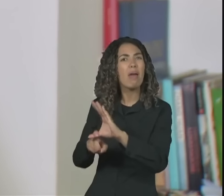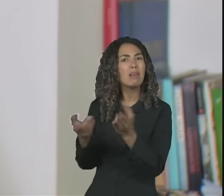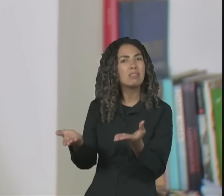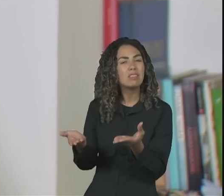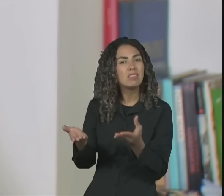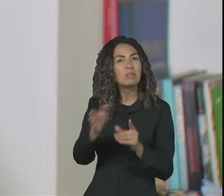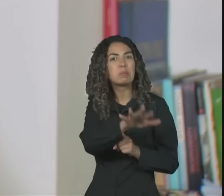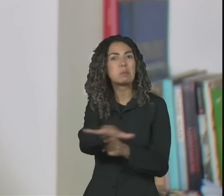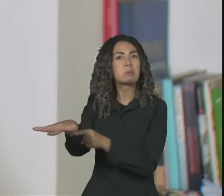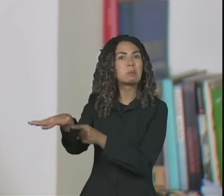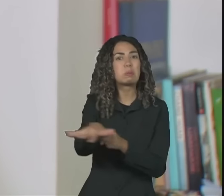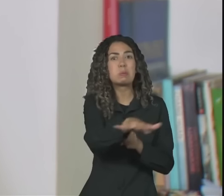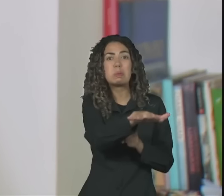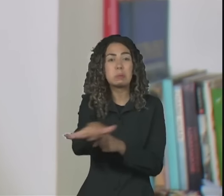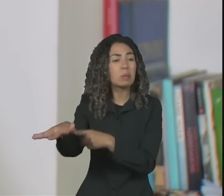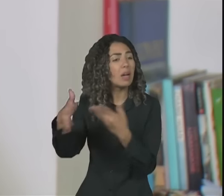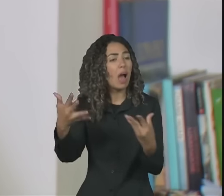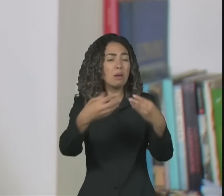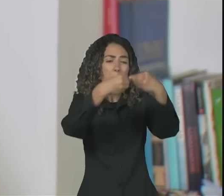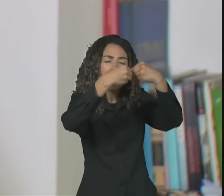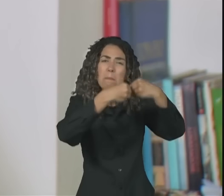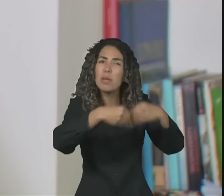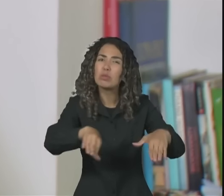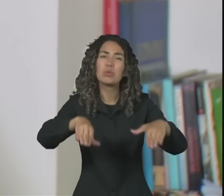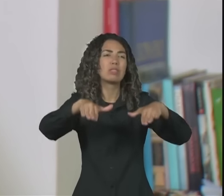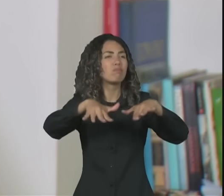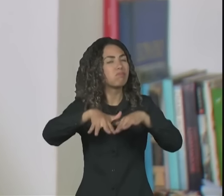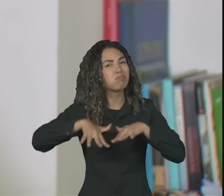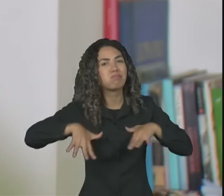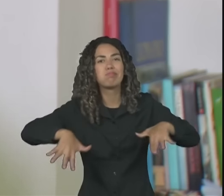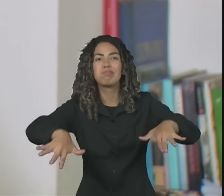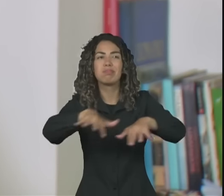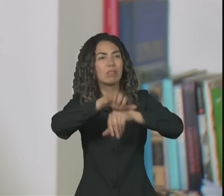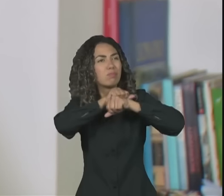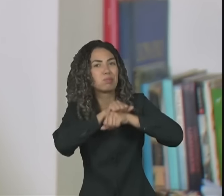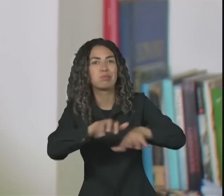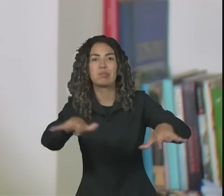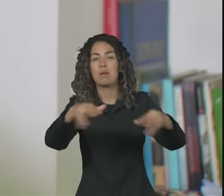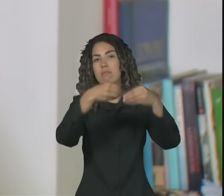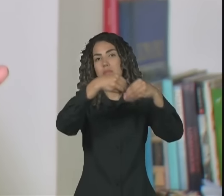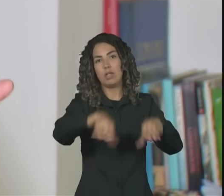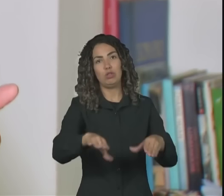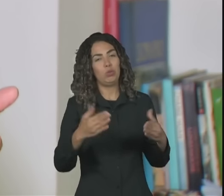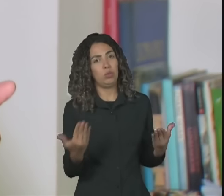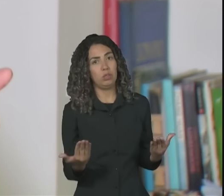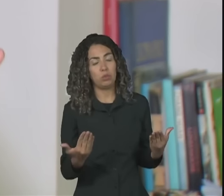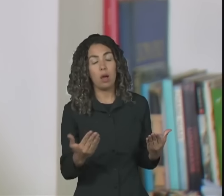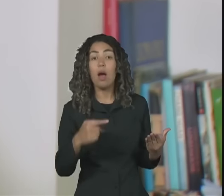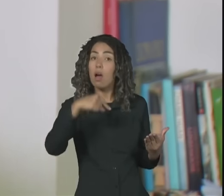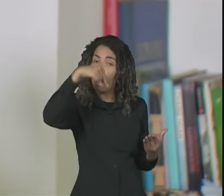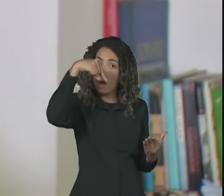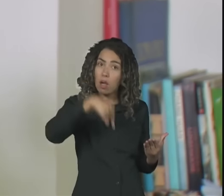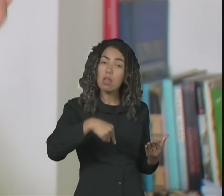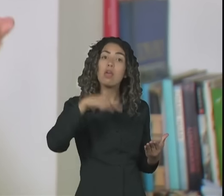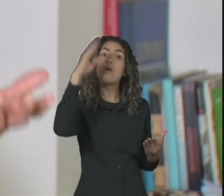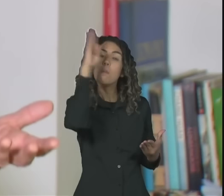os serviços ecossistêmicos são extremamente destrutivos. O Brasil está na vanguarda